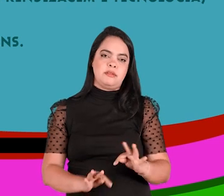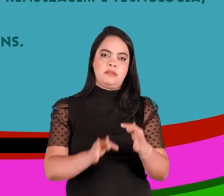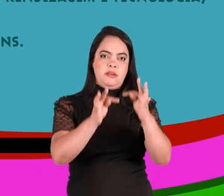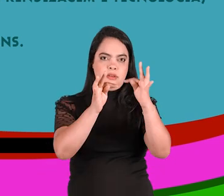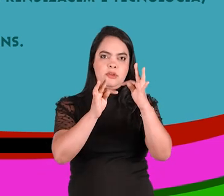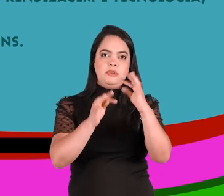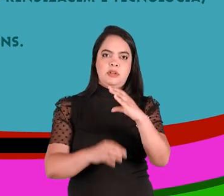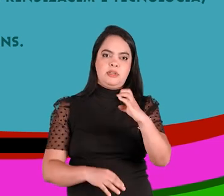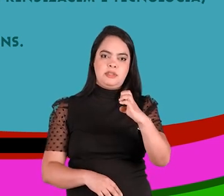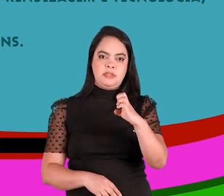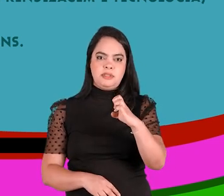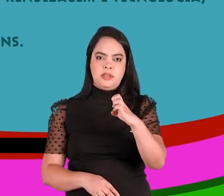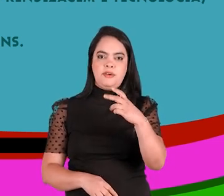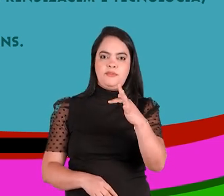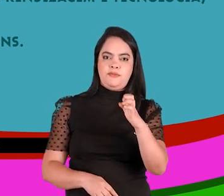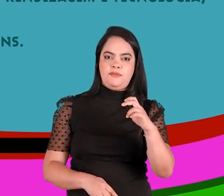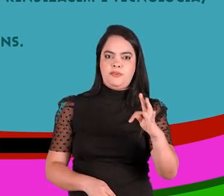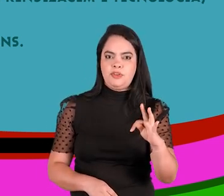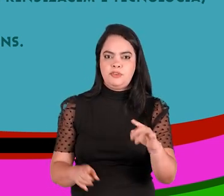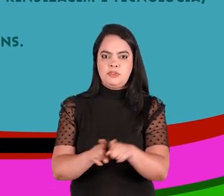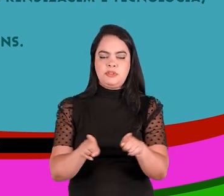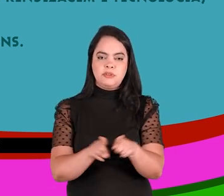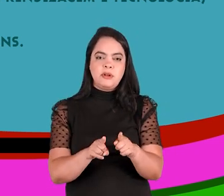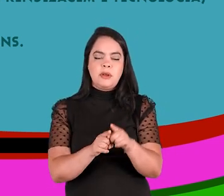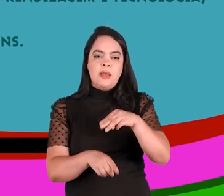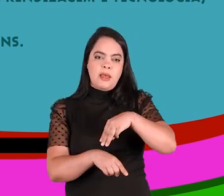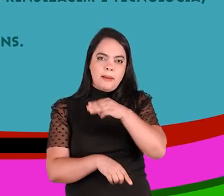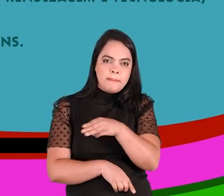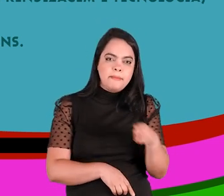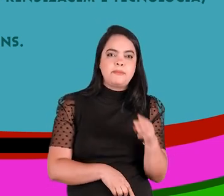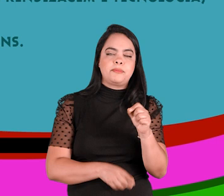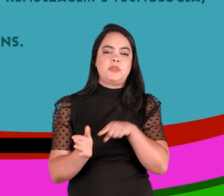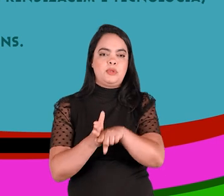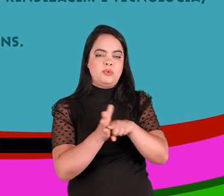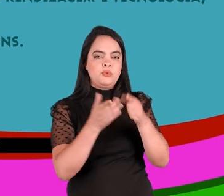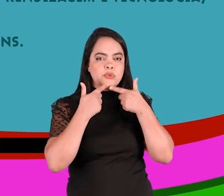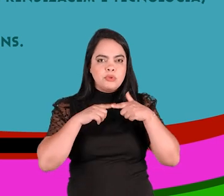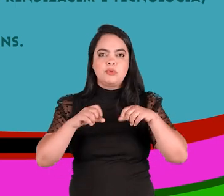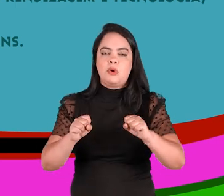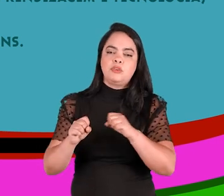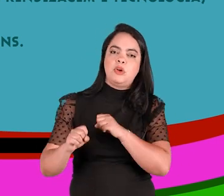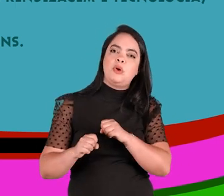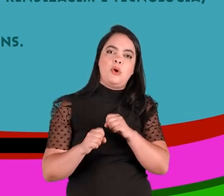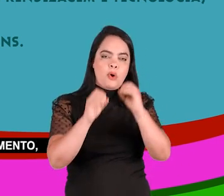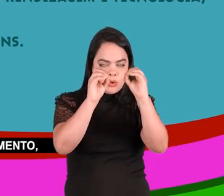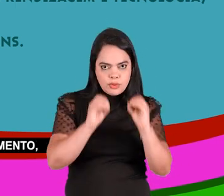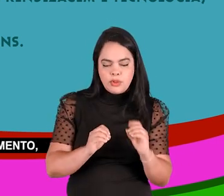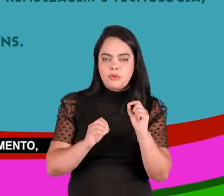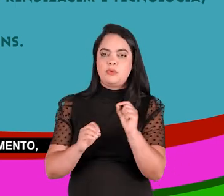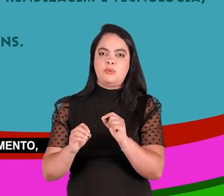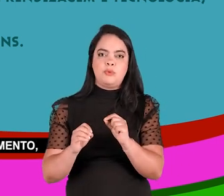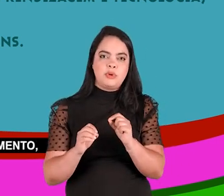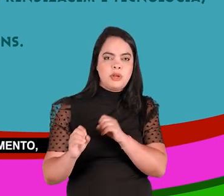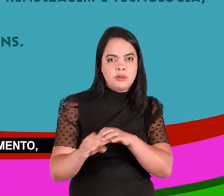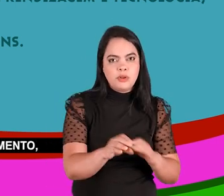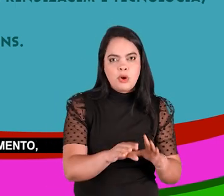tecnologia do CEFET. Mestre em Estudos de Linguagem, atua como orientadora educacional na organização de cursos